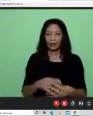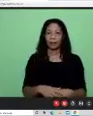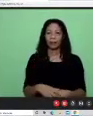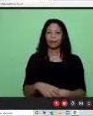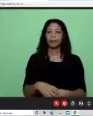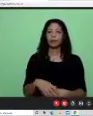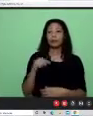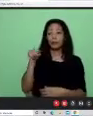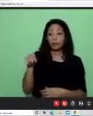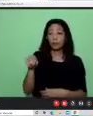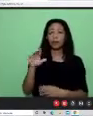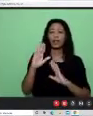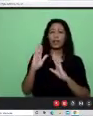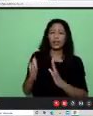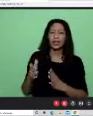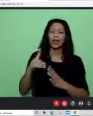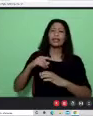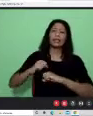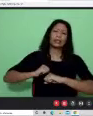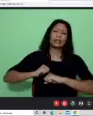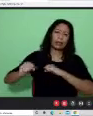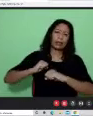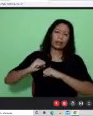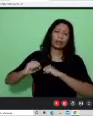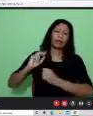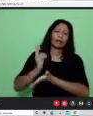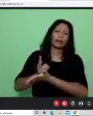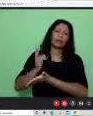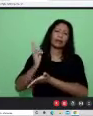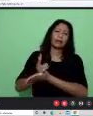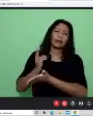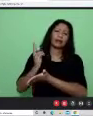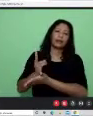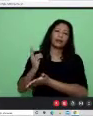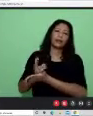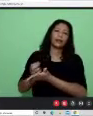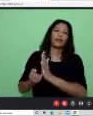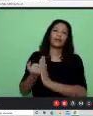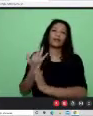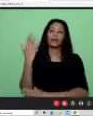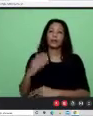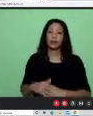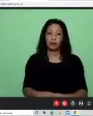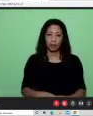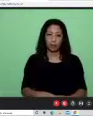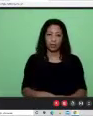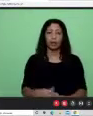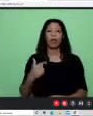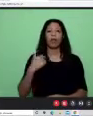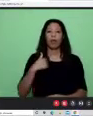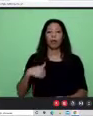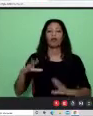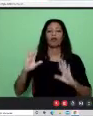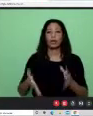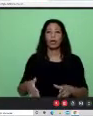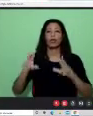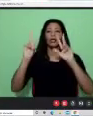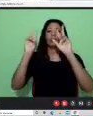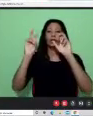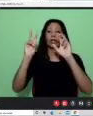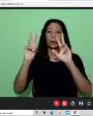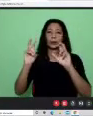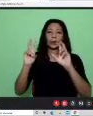foi motivo de discussões aqui nessa casa várias vezes. Já trouxe a essa tribuna